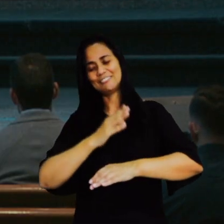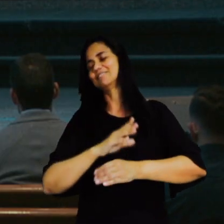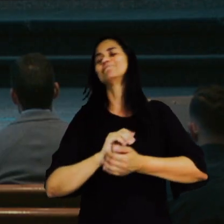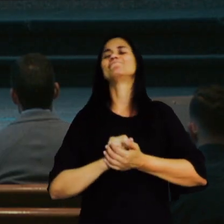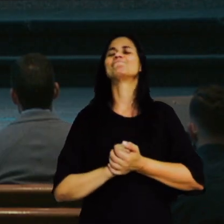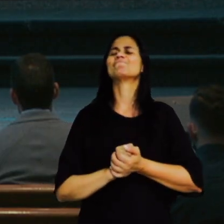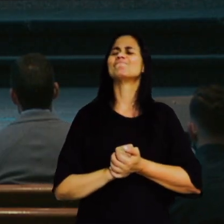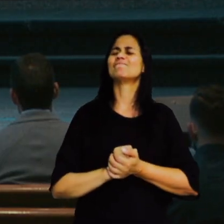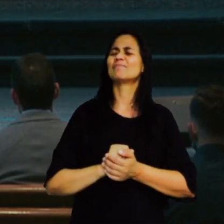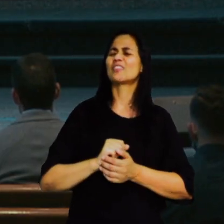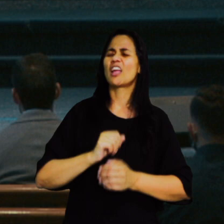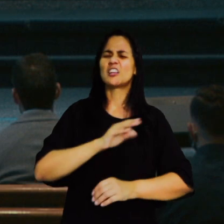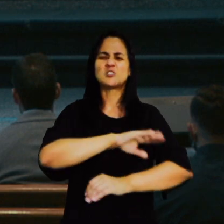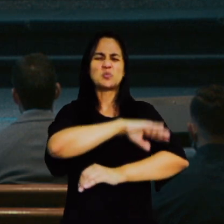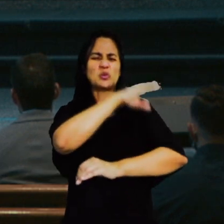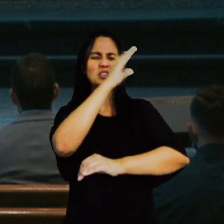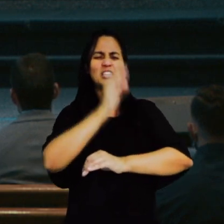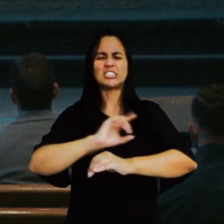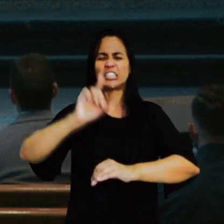As montanhas se movem,